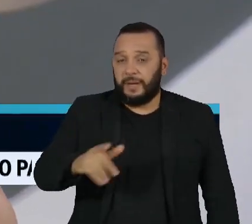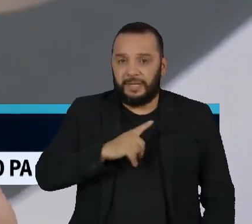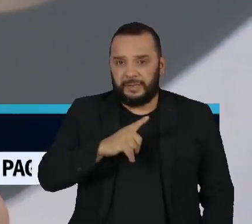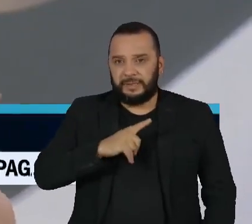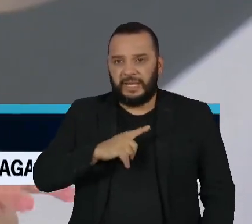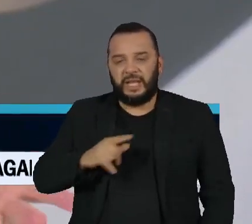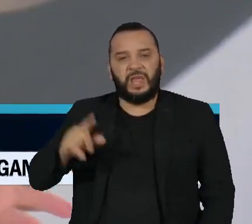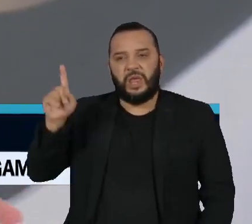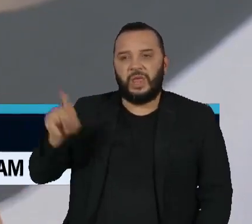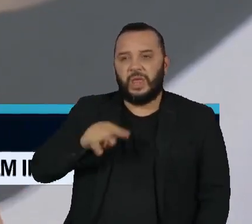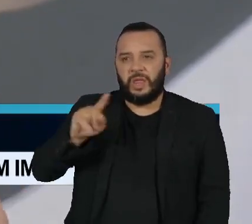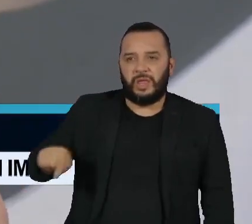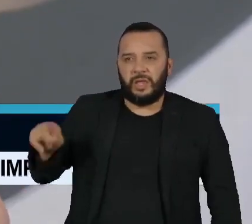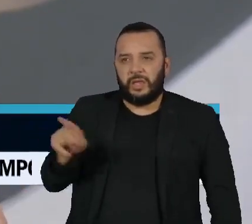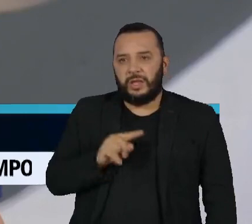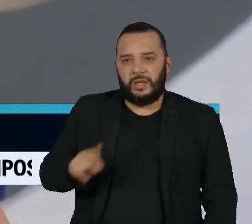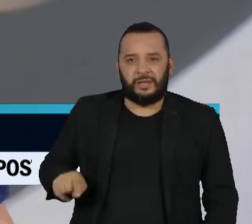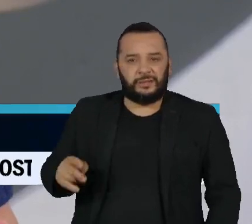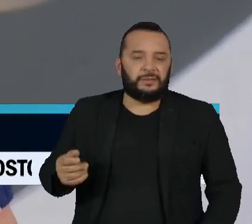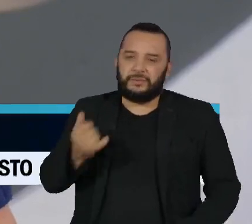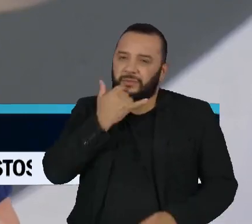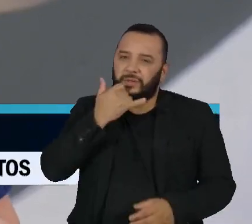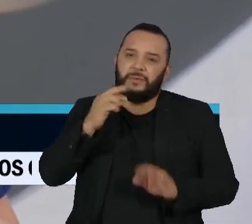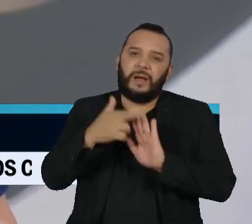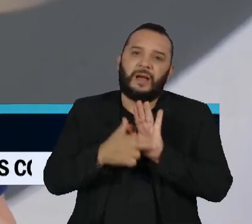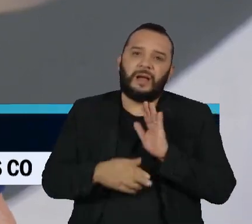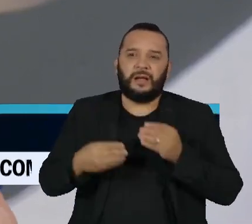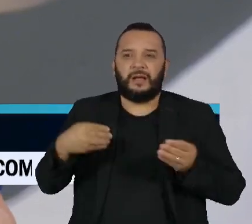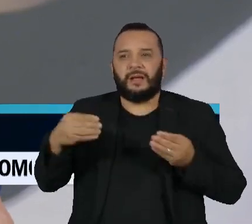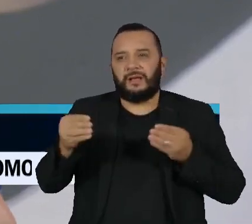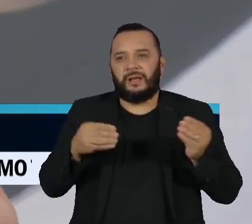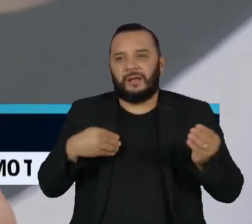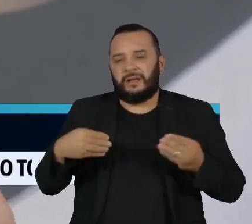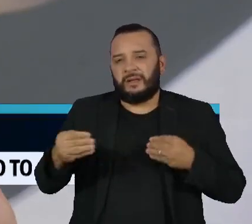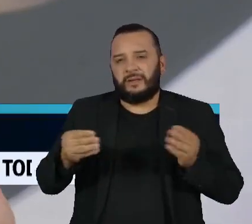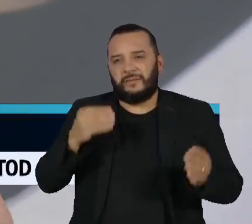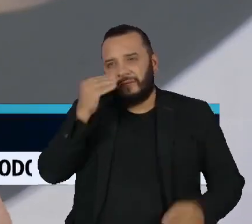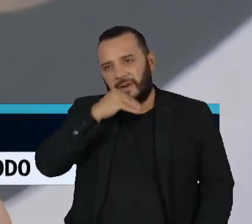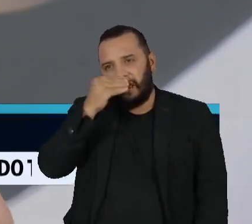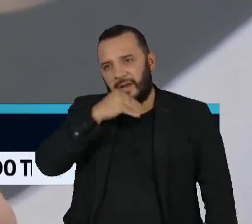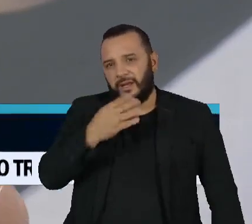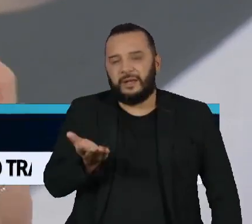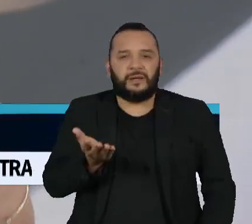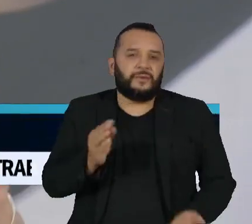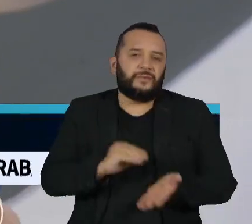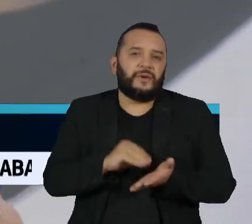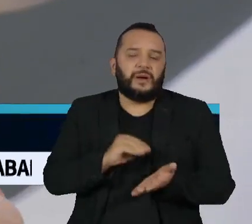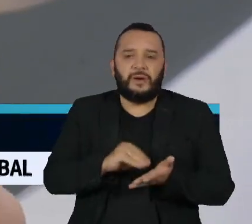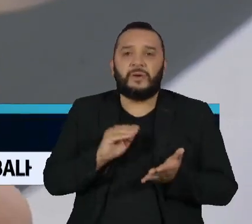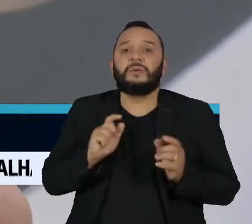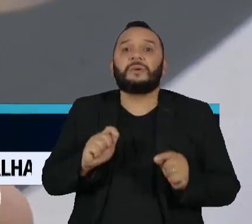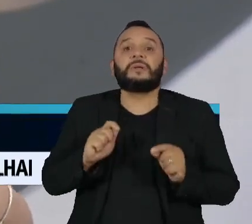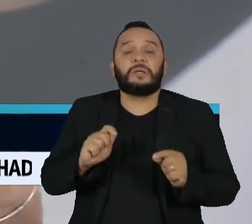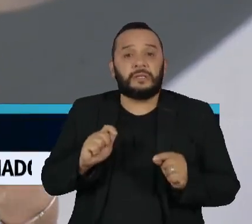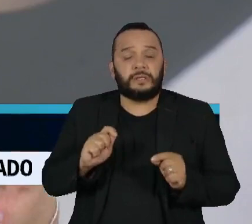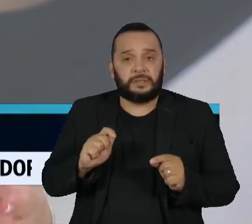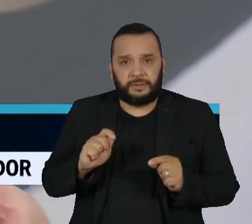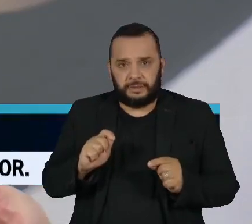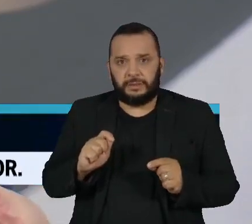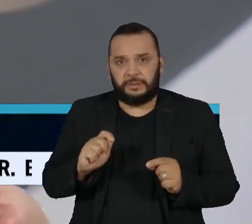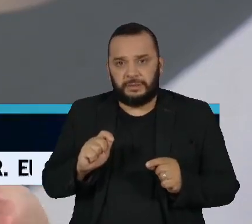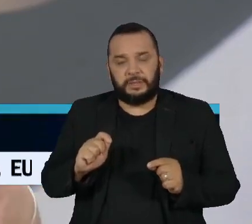faz com que, na verdade, essa regra fique completamente fraca. A gente perde a sensibilidade do quanto de fato a gente tem